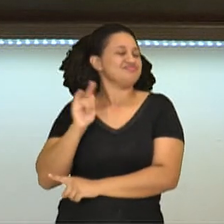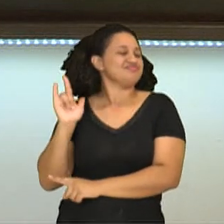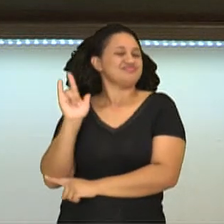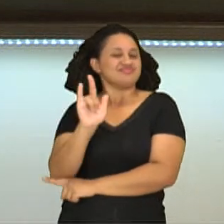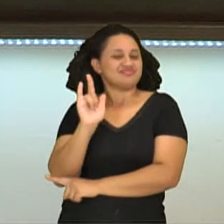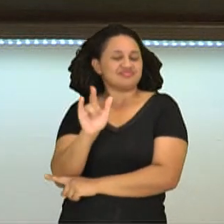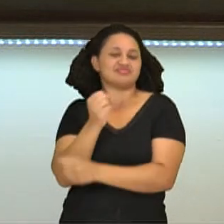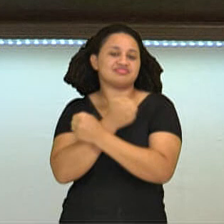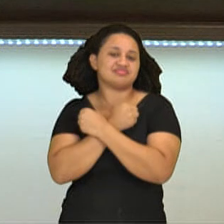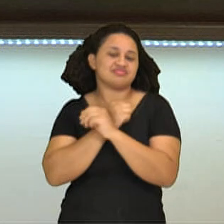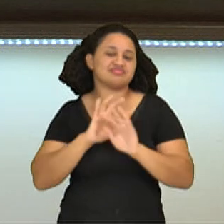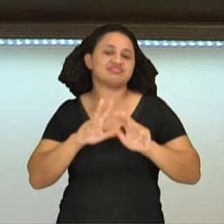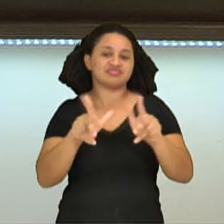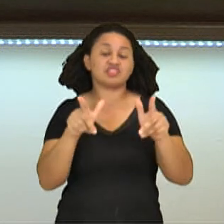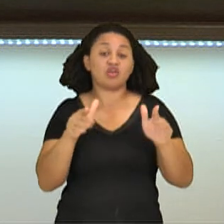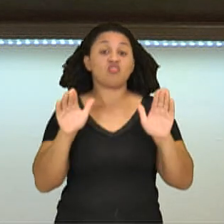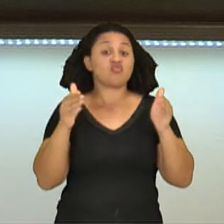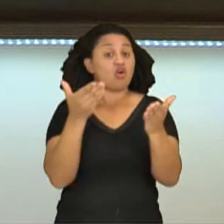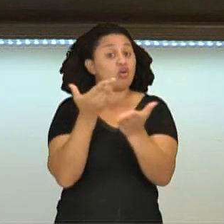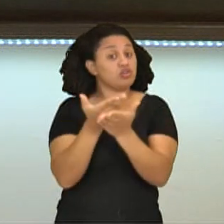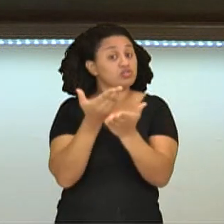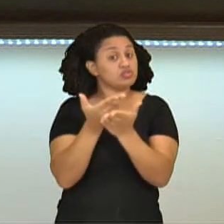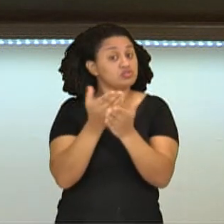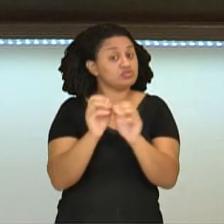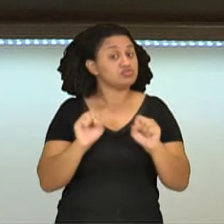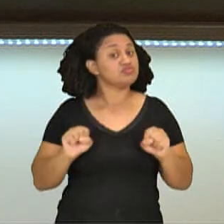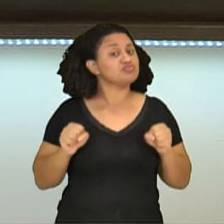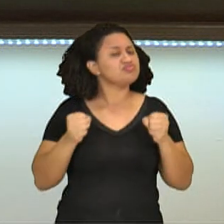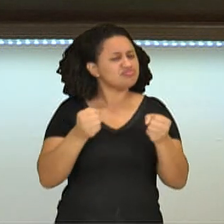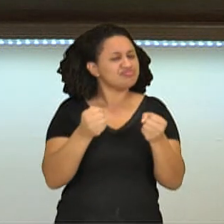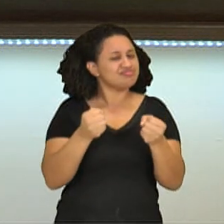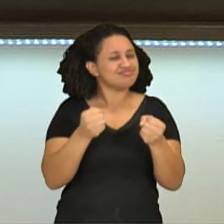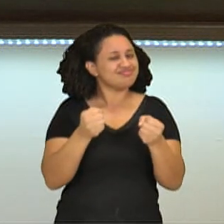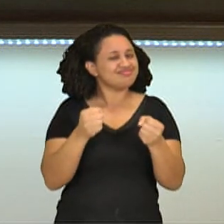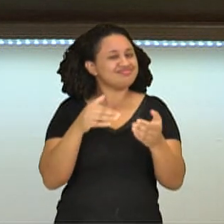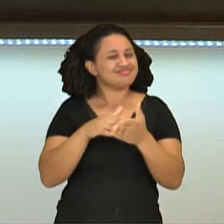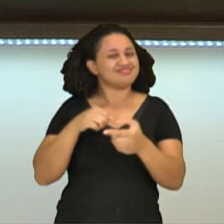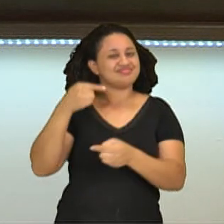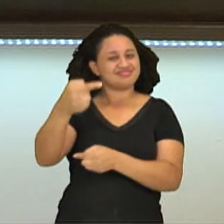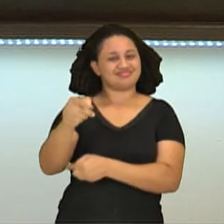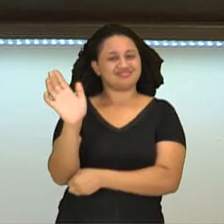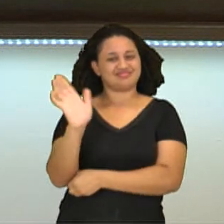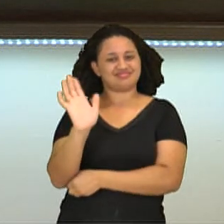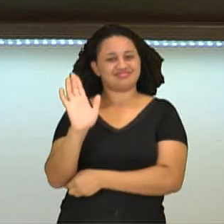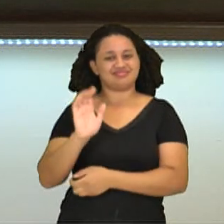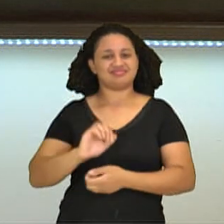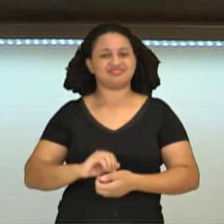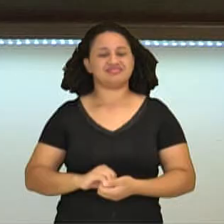Abração a todos vocês, foco nos estudos, força, fé no coração. Até breve!